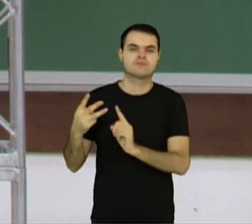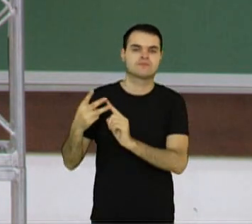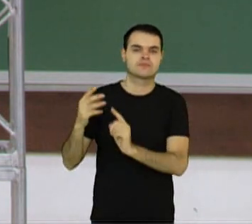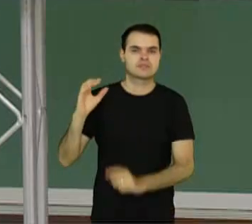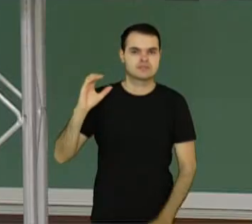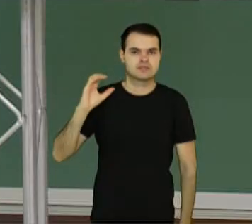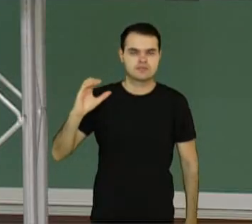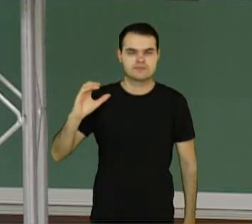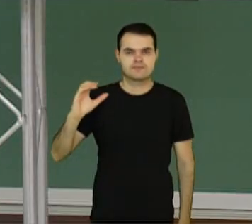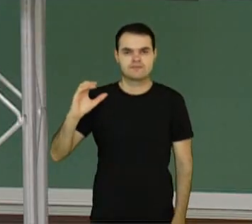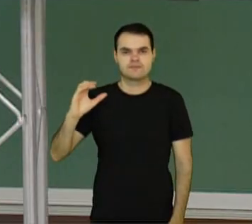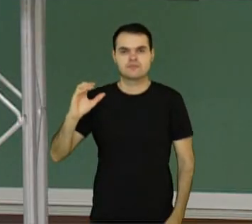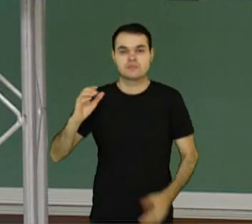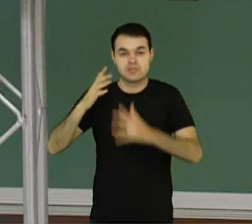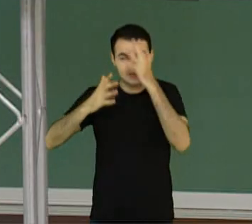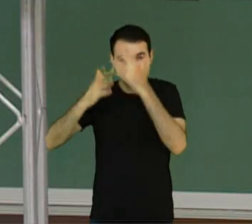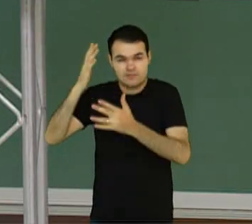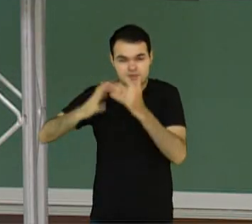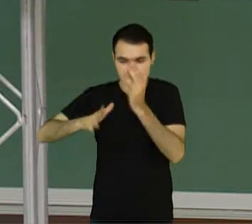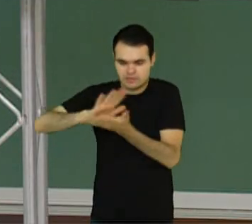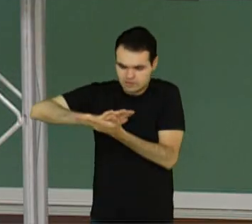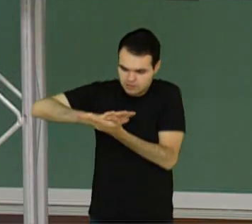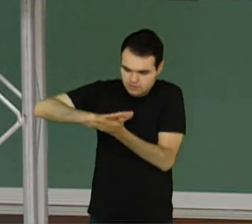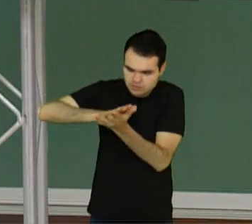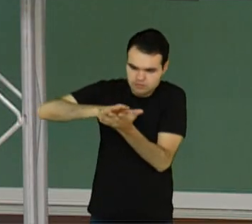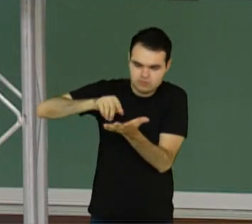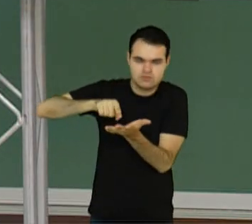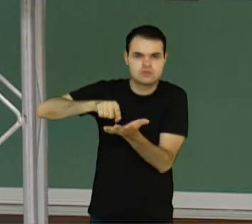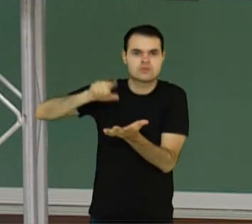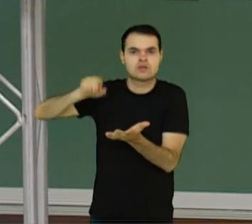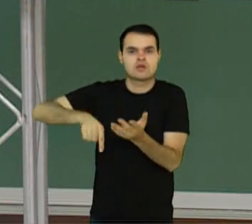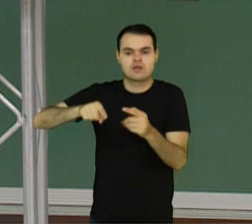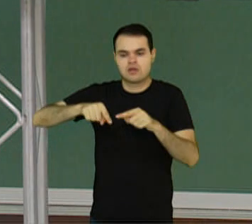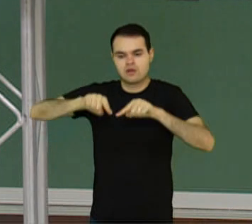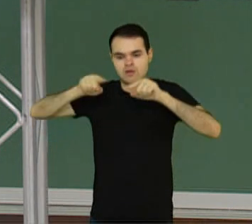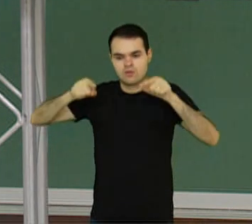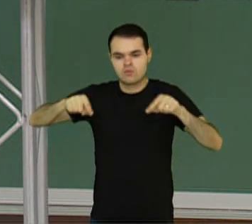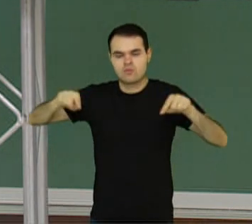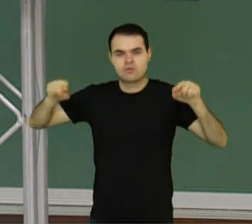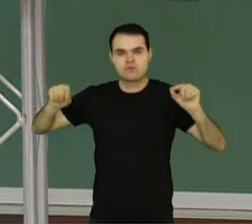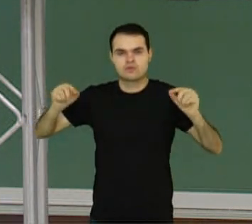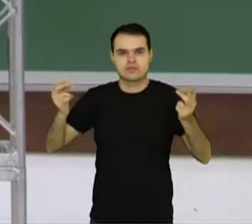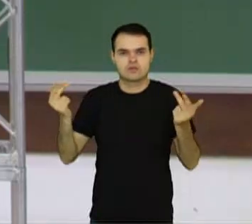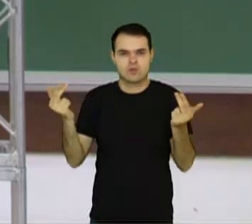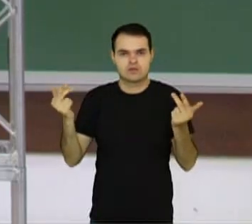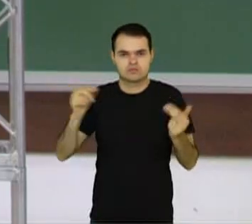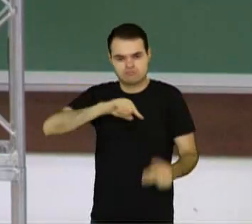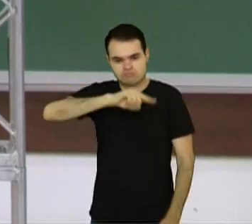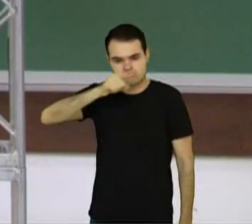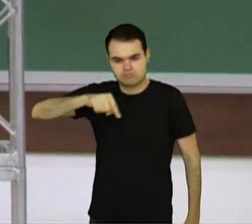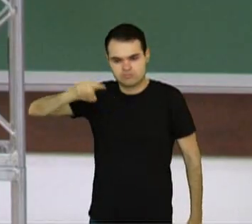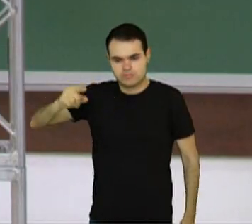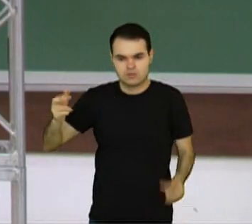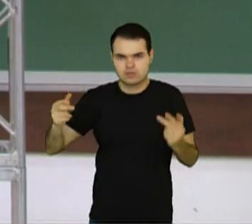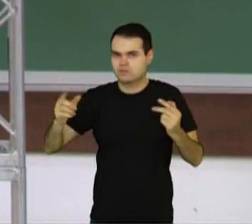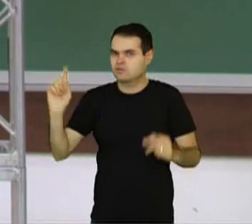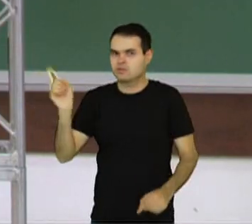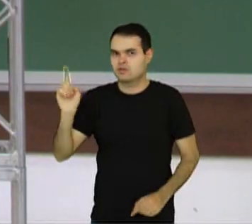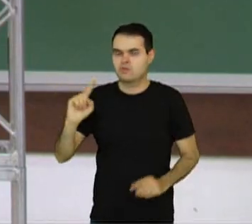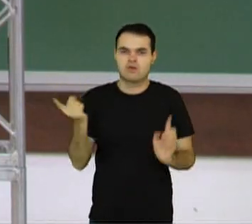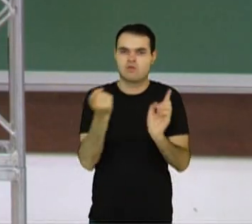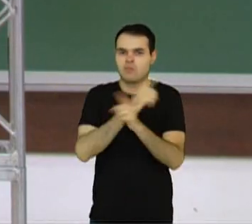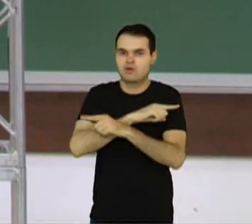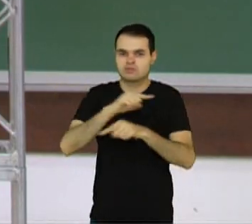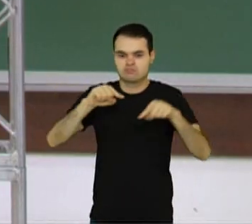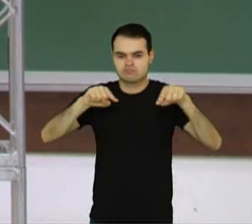letra C. Na interferência destrutiva, as ondas ocorrem em fases iguais. Não tem que ser fases